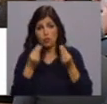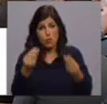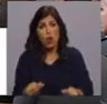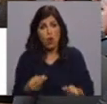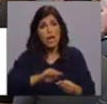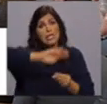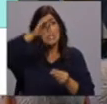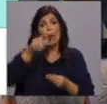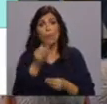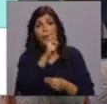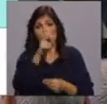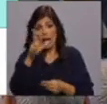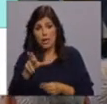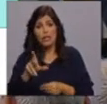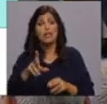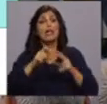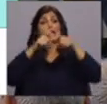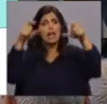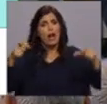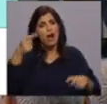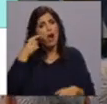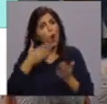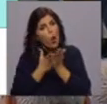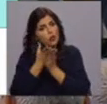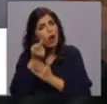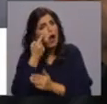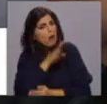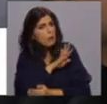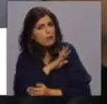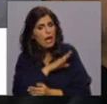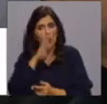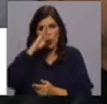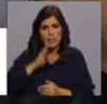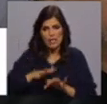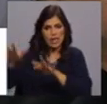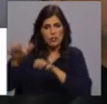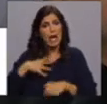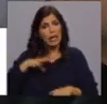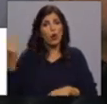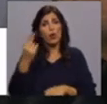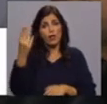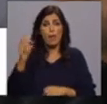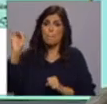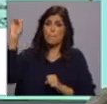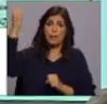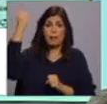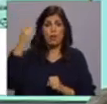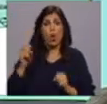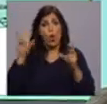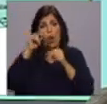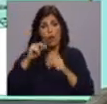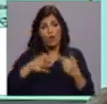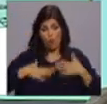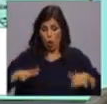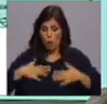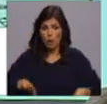Pilar, em Vila Nova de Gaia, continuam a ser testados. O Exército quer ter a primeira unidade dotada de novo fardamento, novas armas,